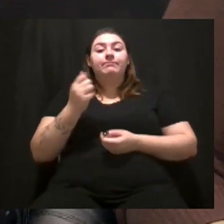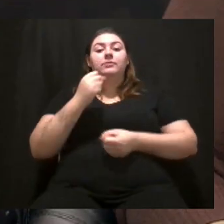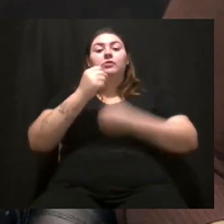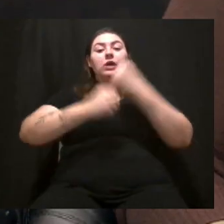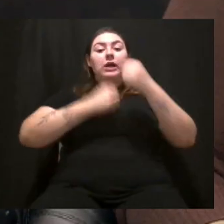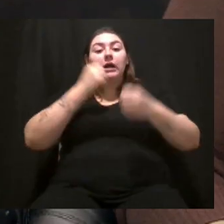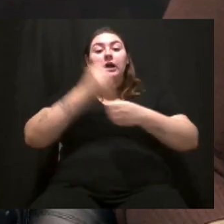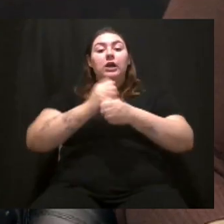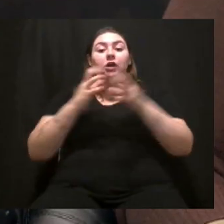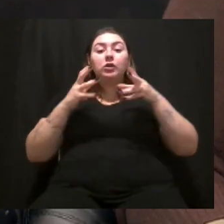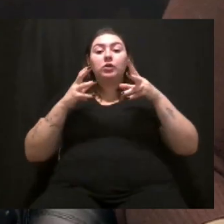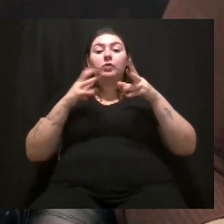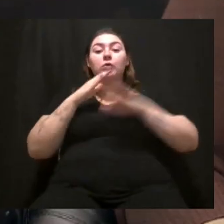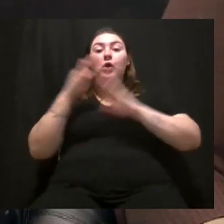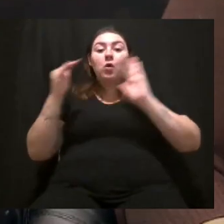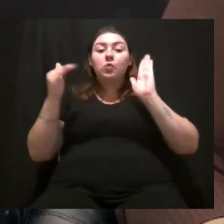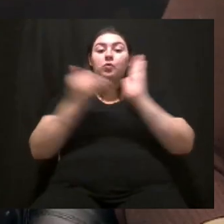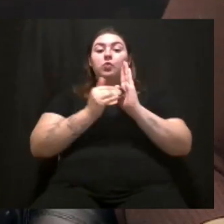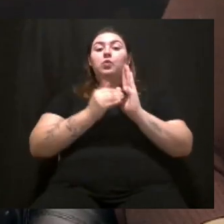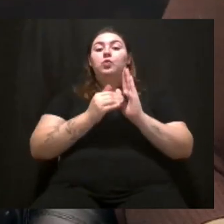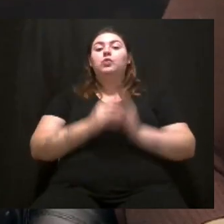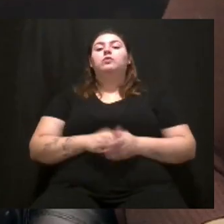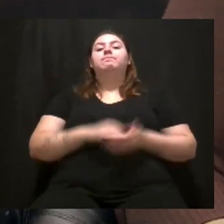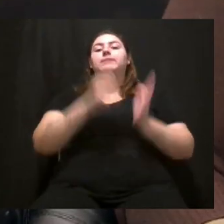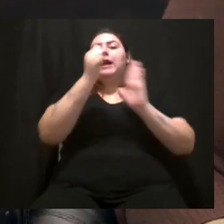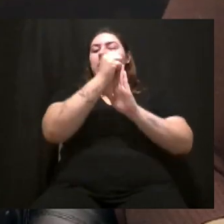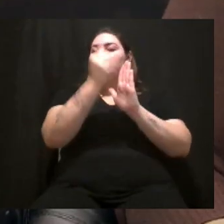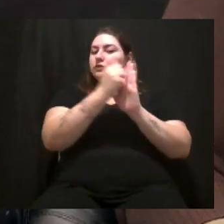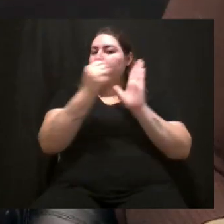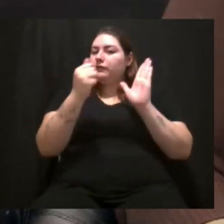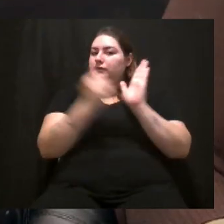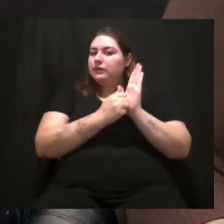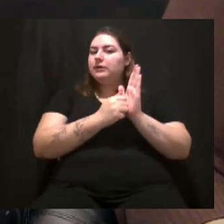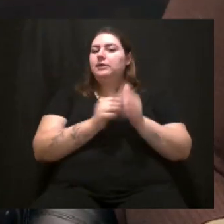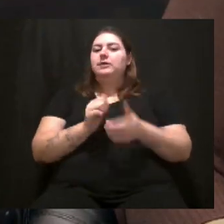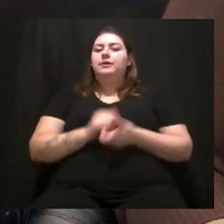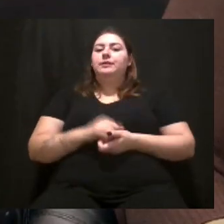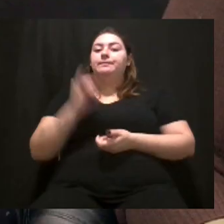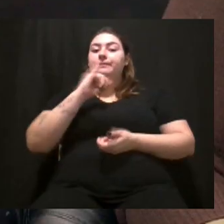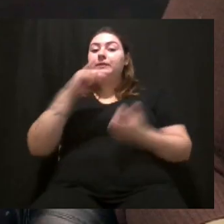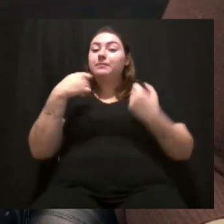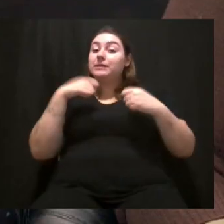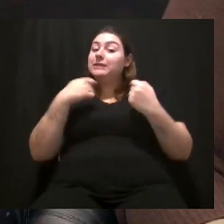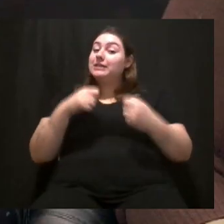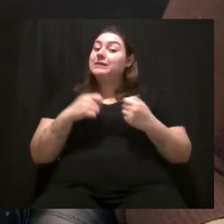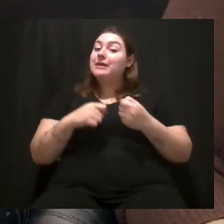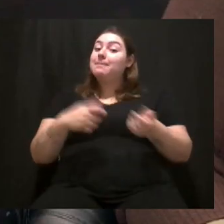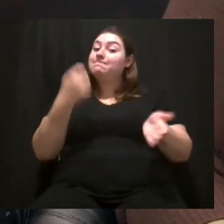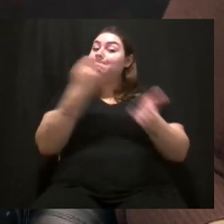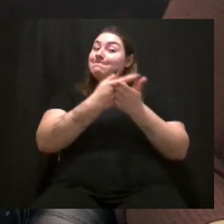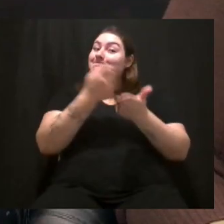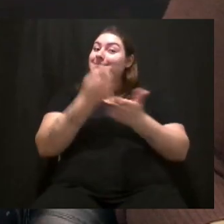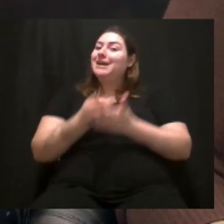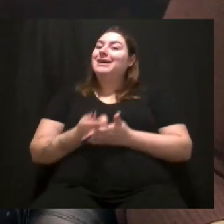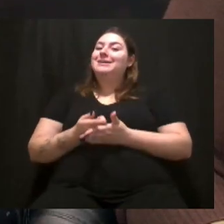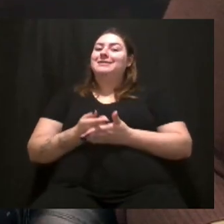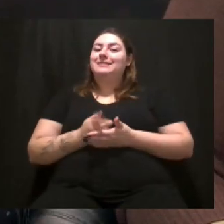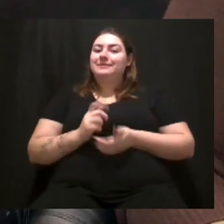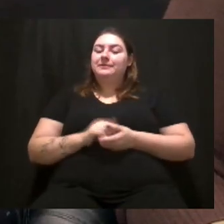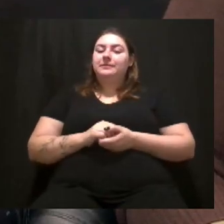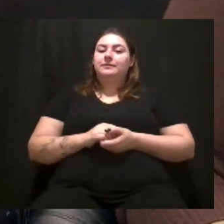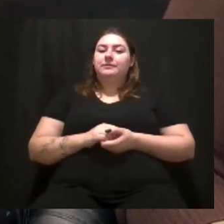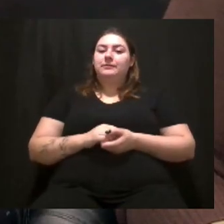estão inclusas ou não, se elas precisarão ser custeadas à parte, justamente para que a família consiga